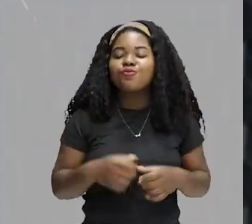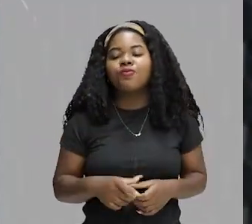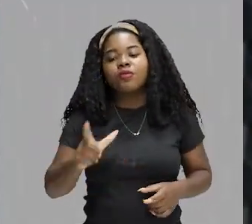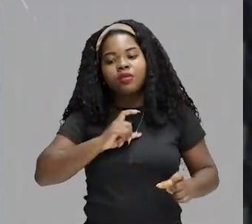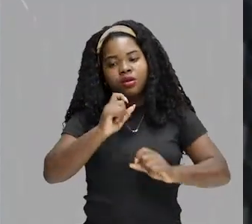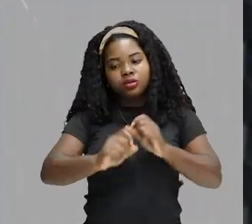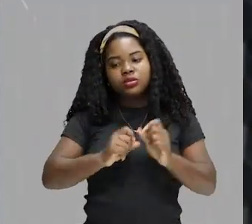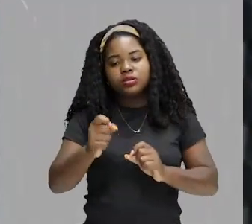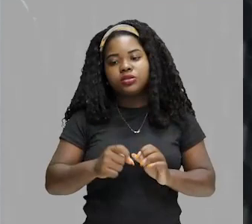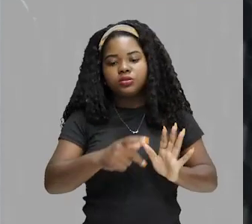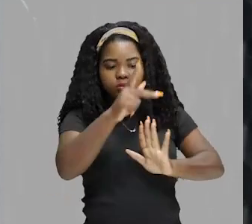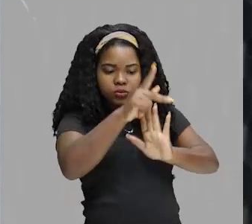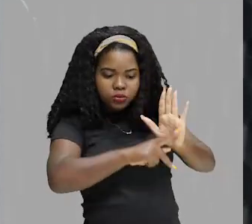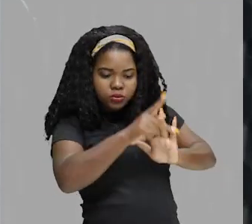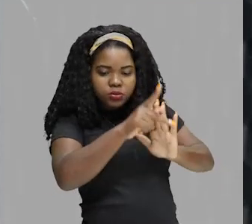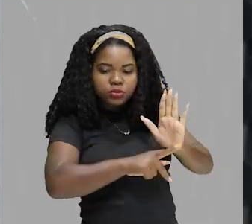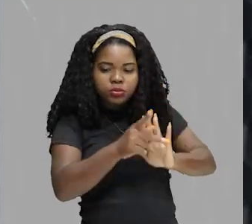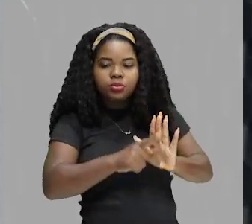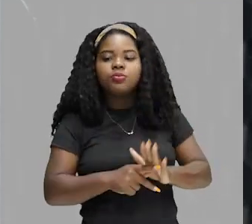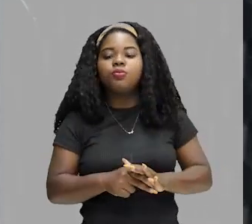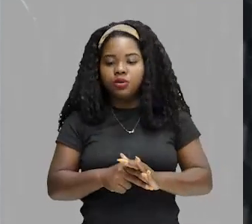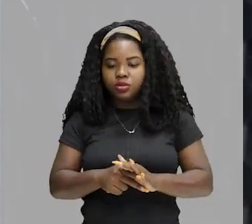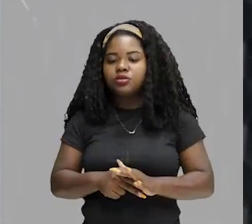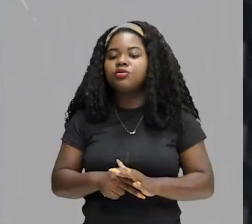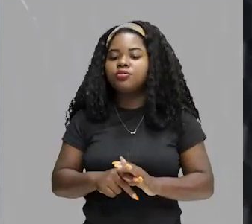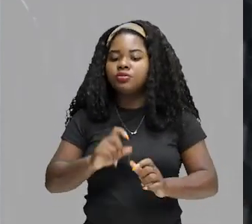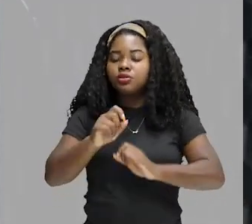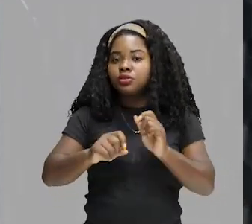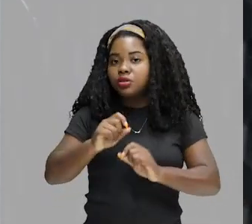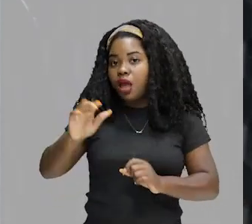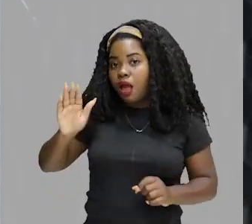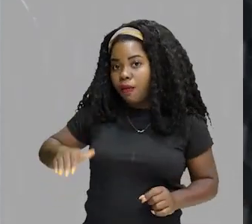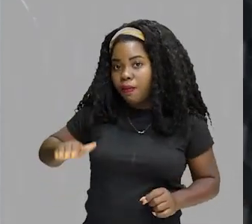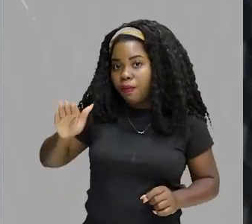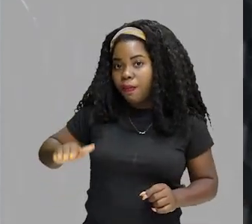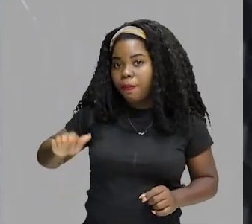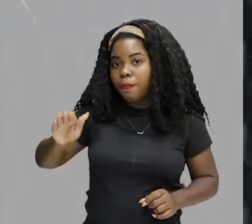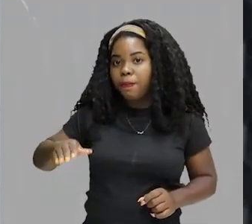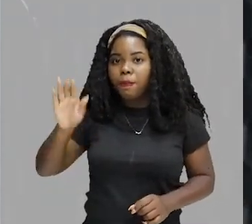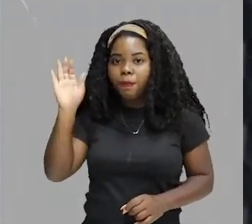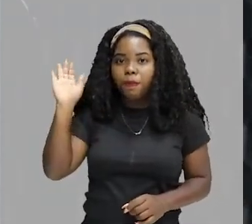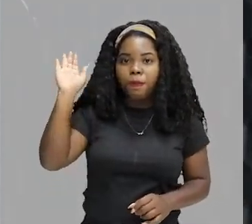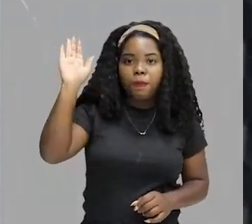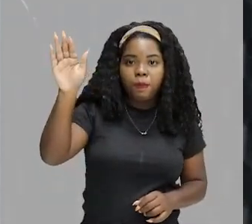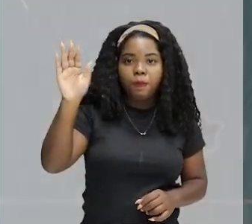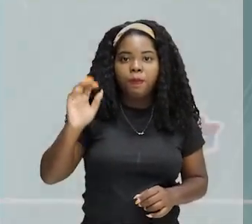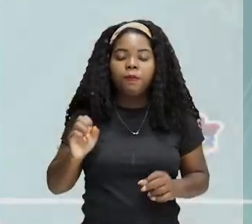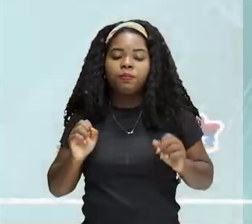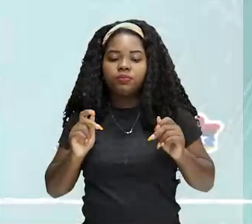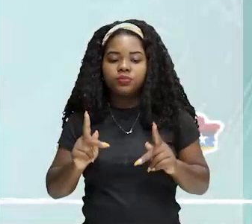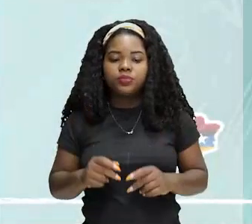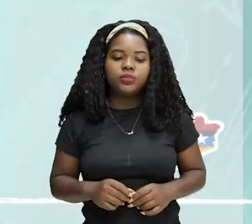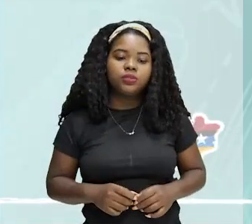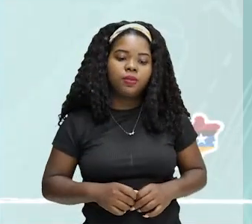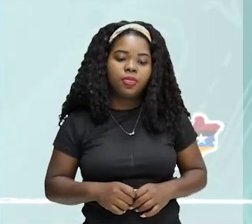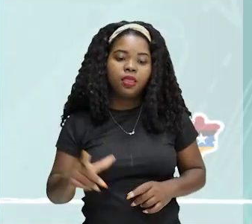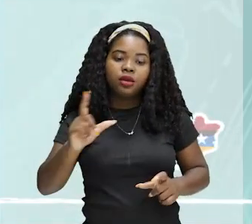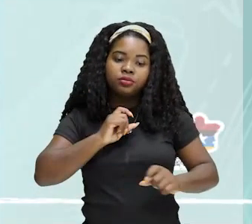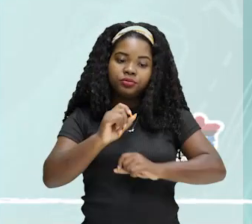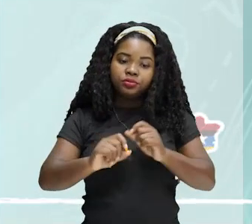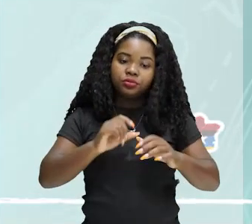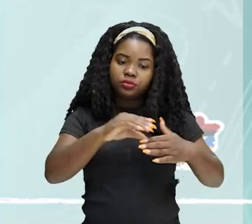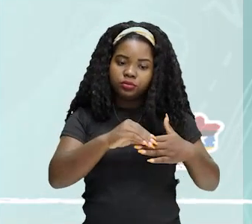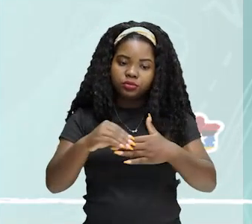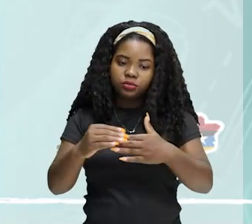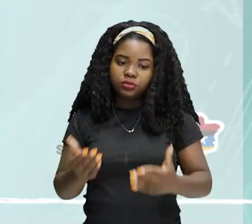projetinho de basquete, por exemplo. Meus alunos jogavam muito basquete. Aí eu vou trazer aqui, ó.